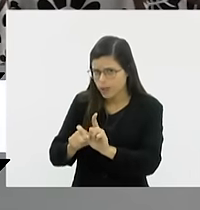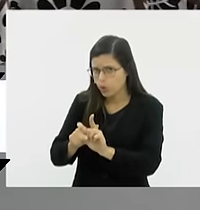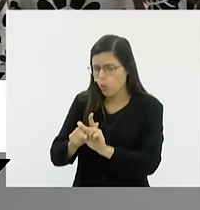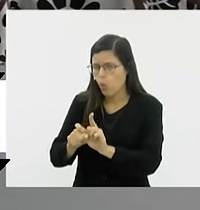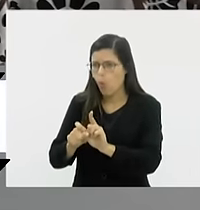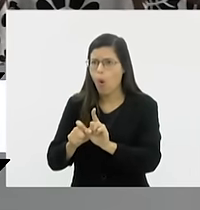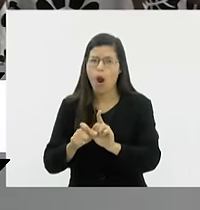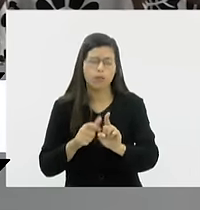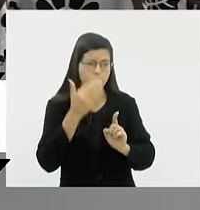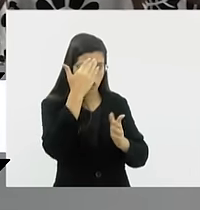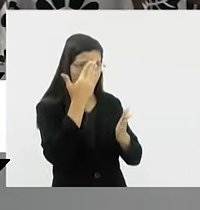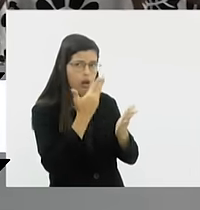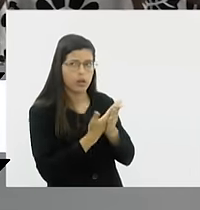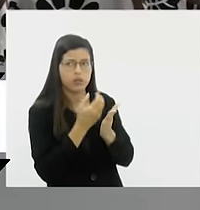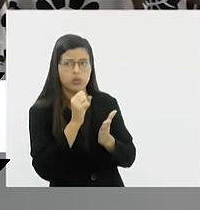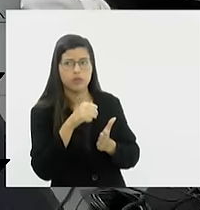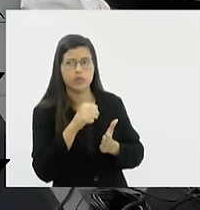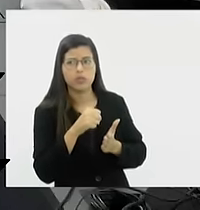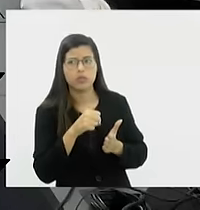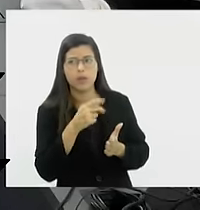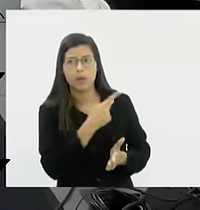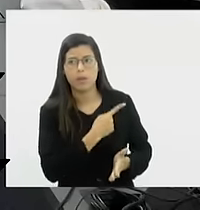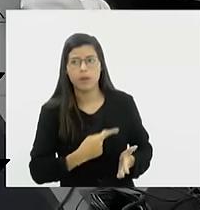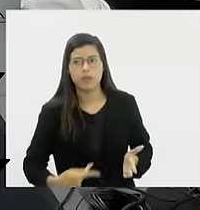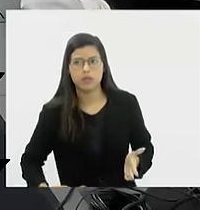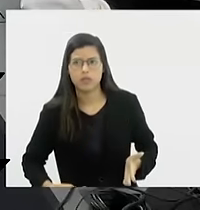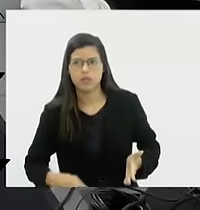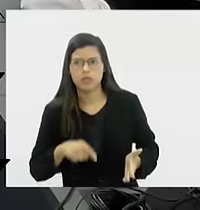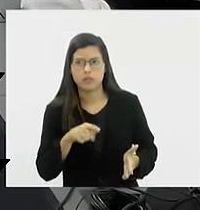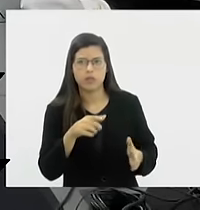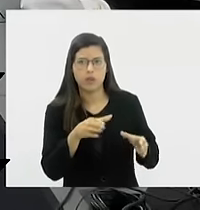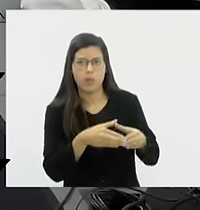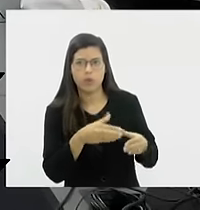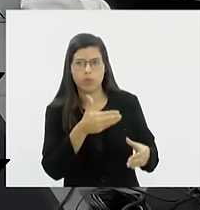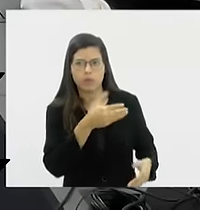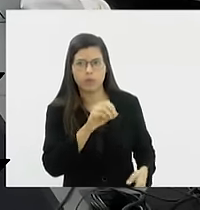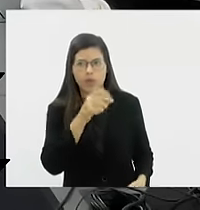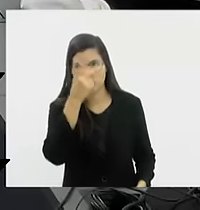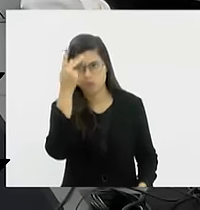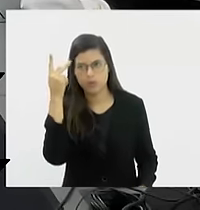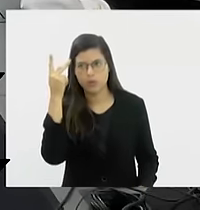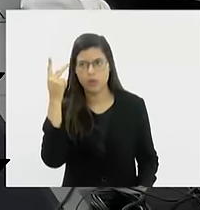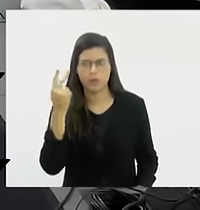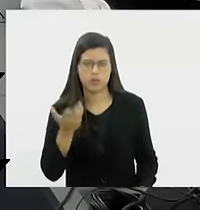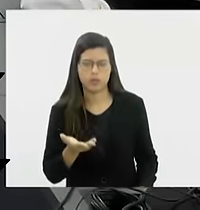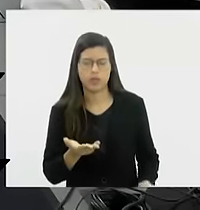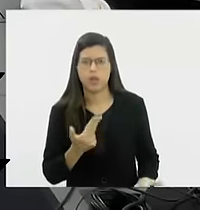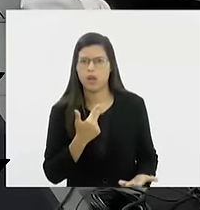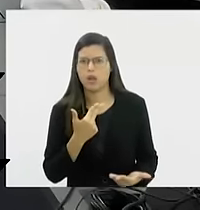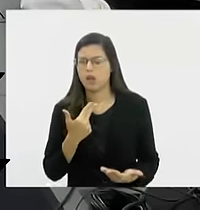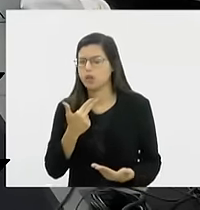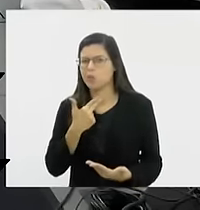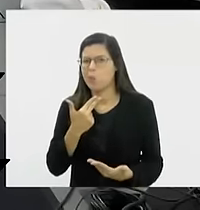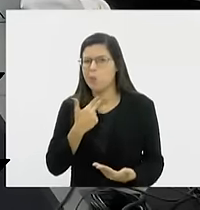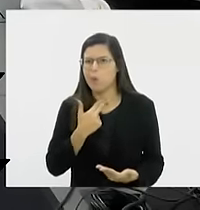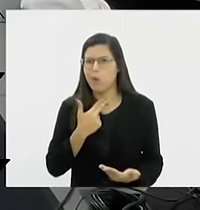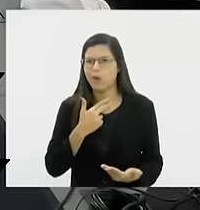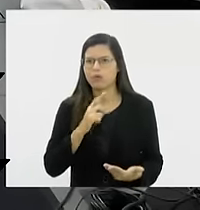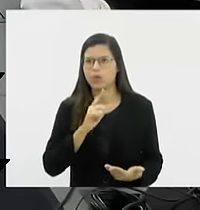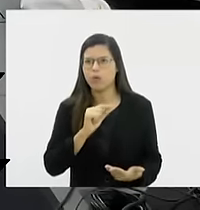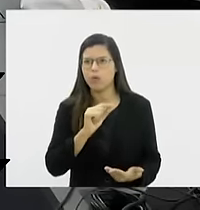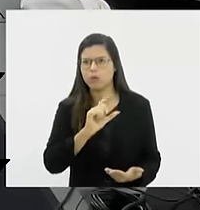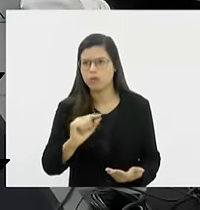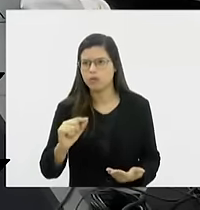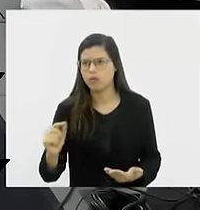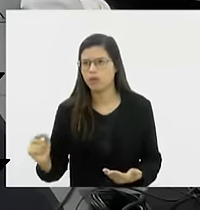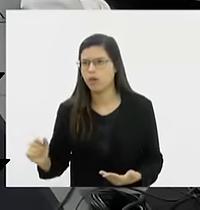eu falei para o senhor, nós chegamos em... Presidente, o senhor trouxe uma equipe aqui de 10 pessoas. A gente não pode sair com 1, 2, 3, 4, 5,